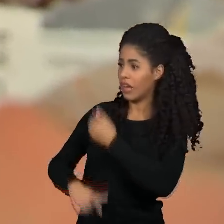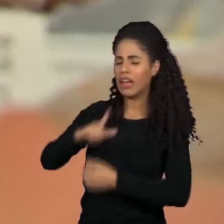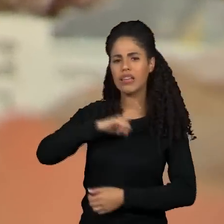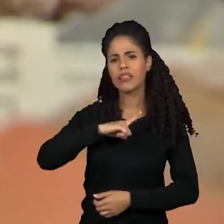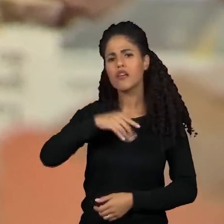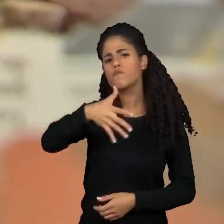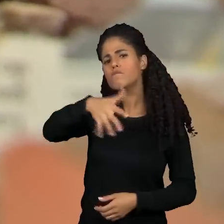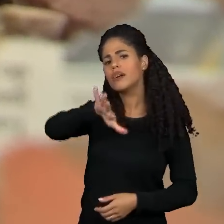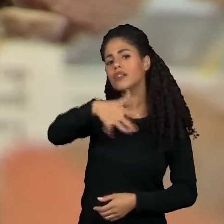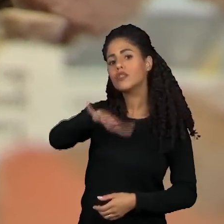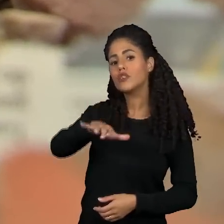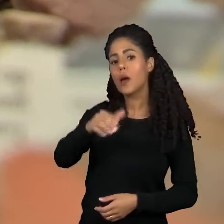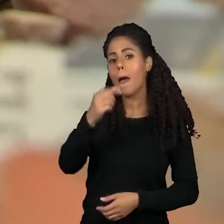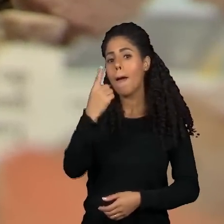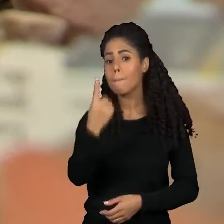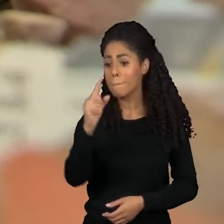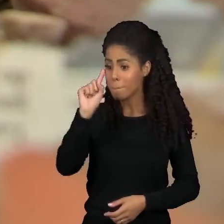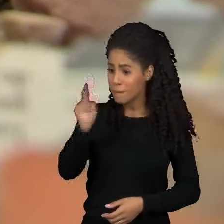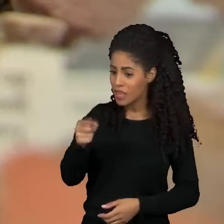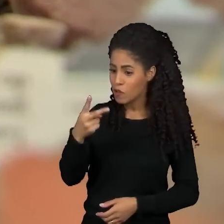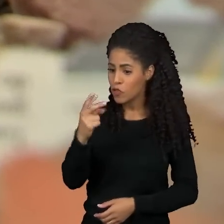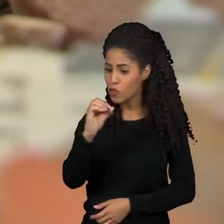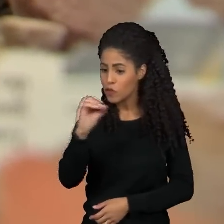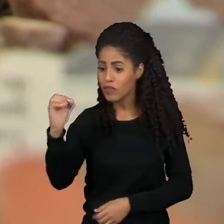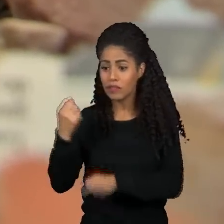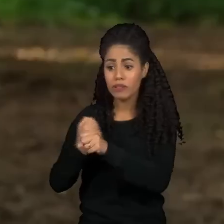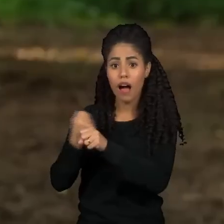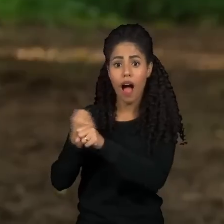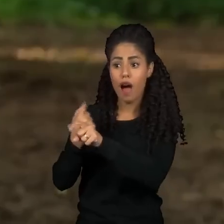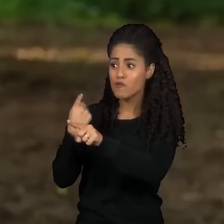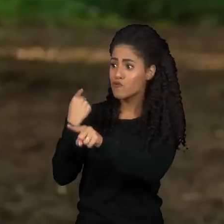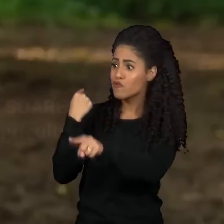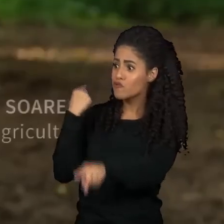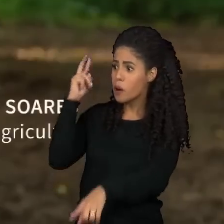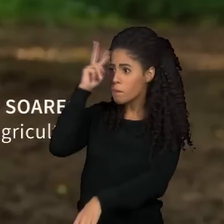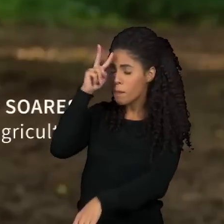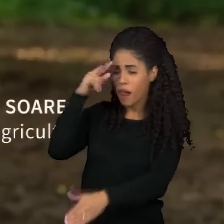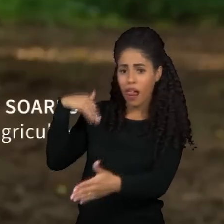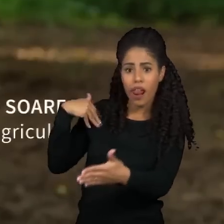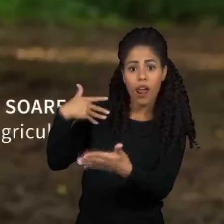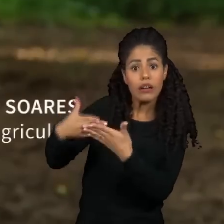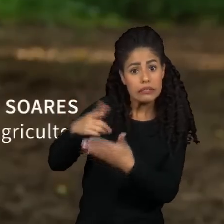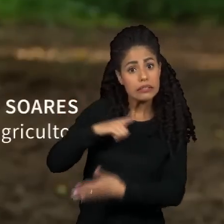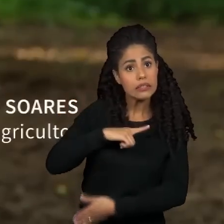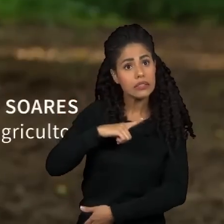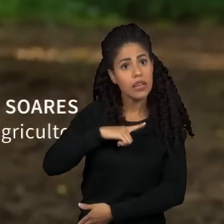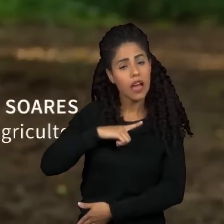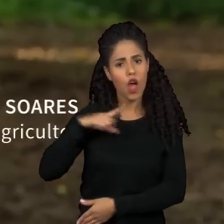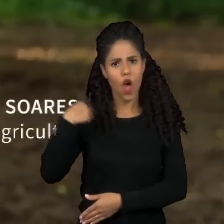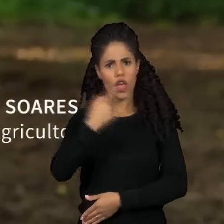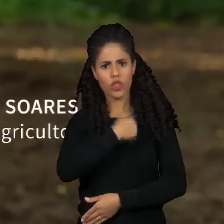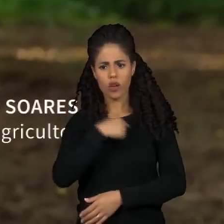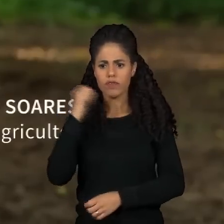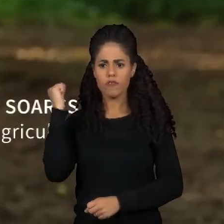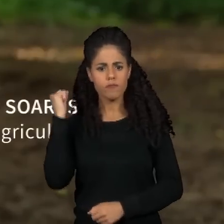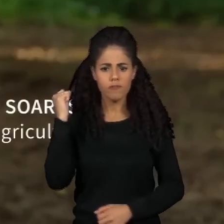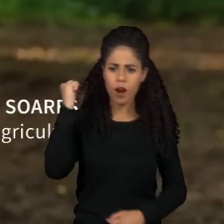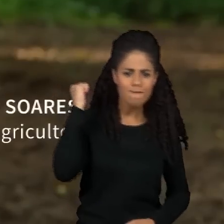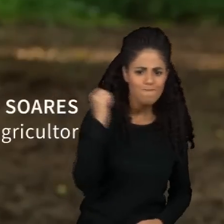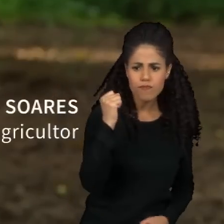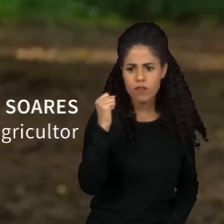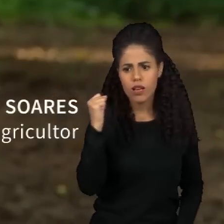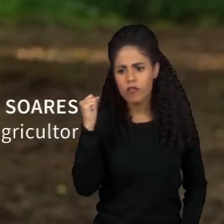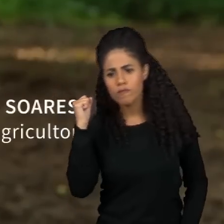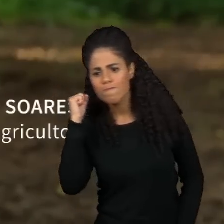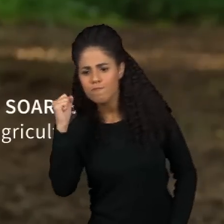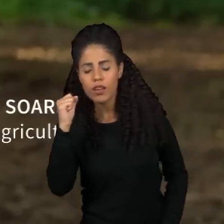pelo menos 1.200 anos de história. Nós viemos para caçar aqui, daí nós vimos o buraco aí, feito,